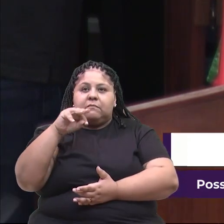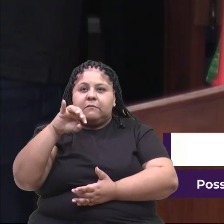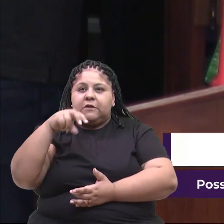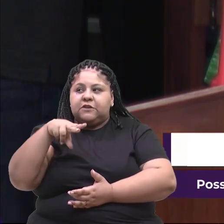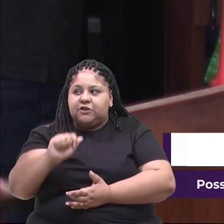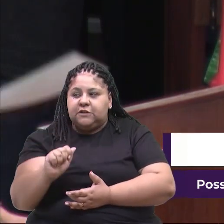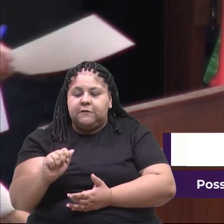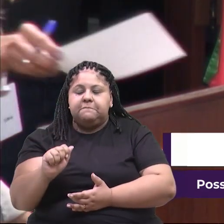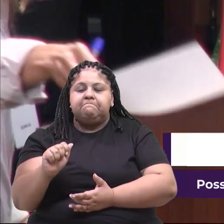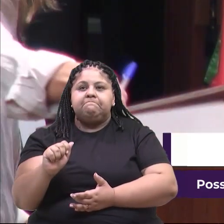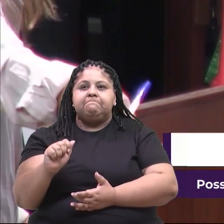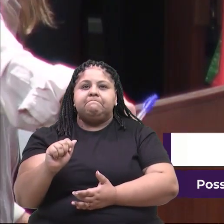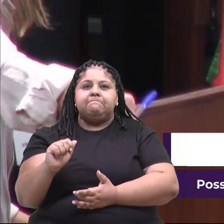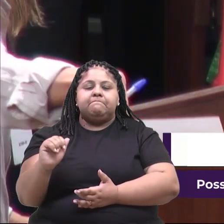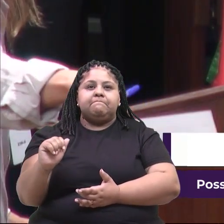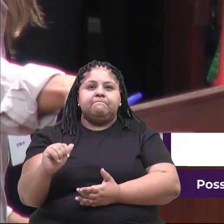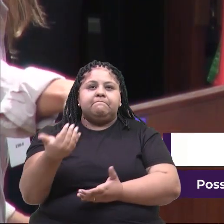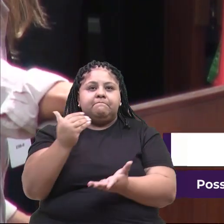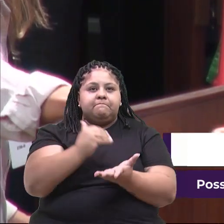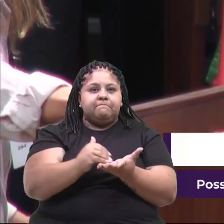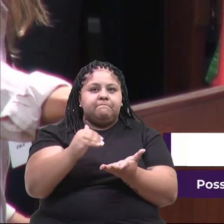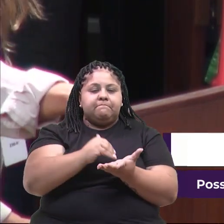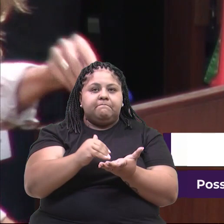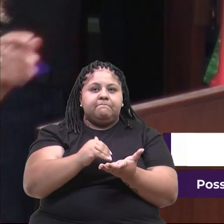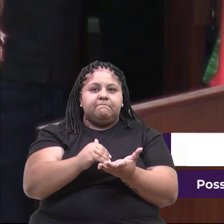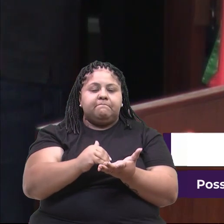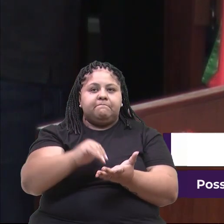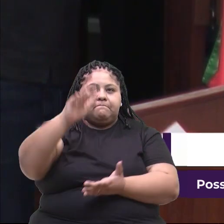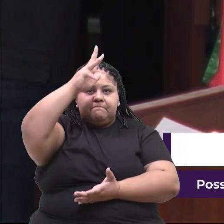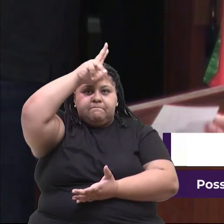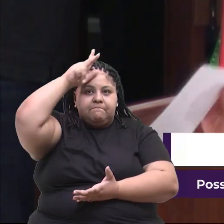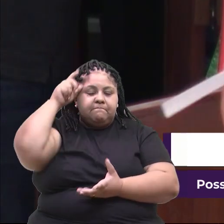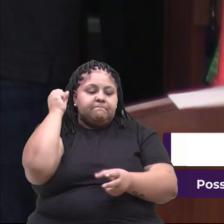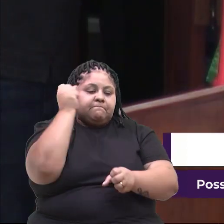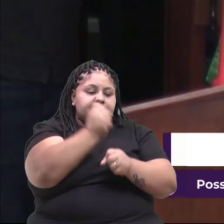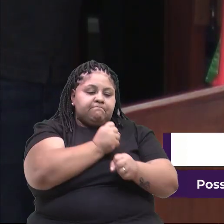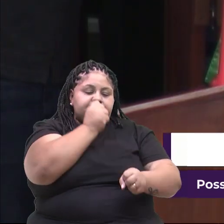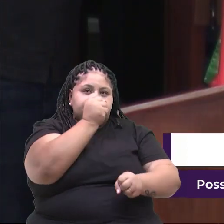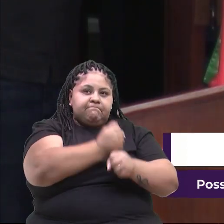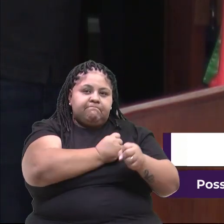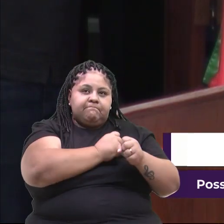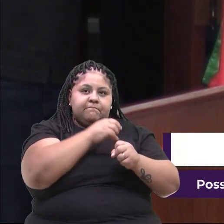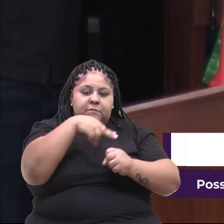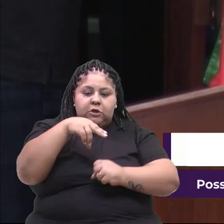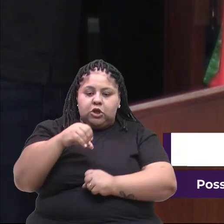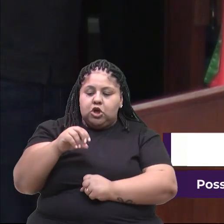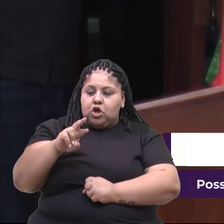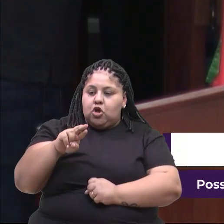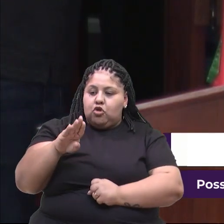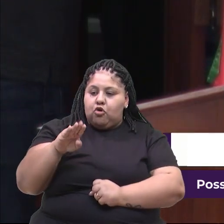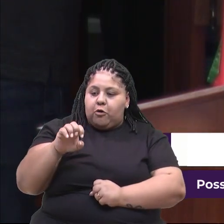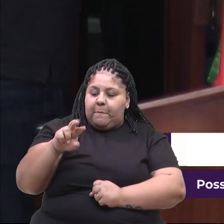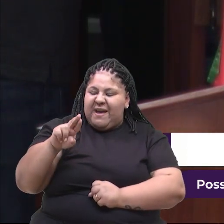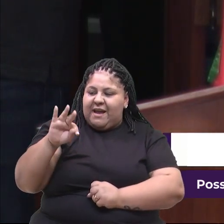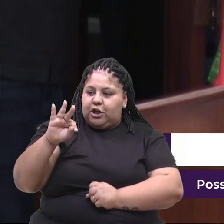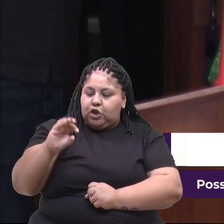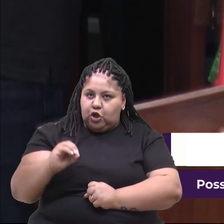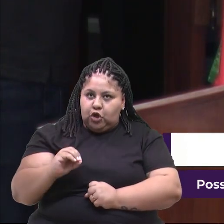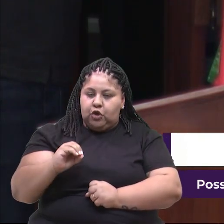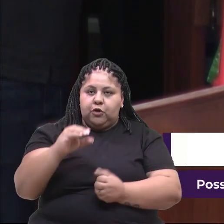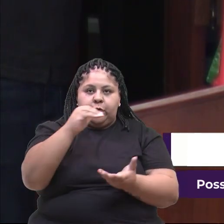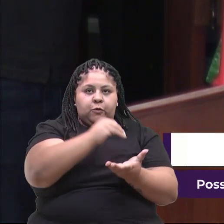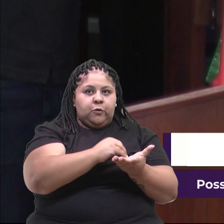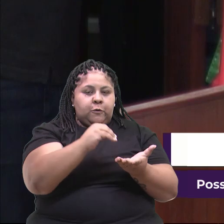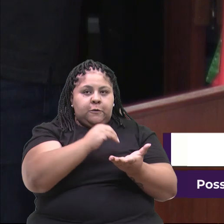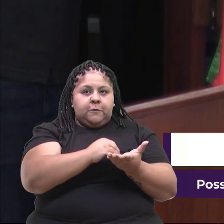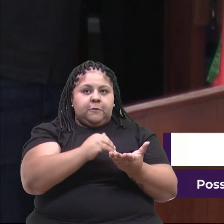Calcanhoto, secretário municipal de obras e serviços públicos Norberto Soletti, secretário